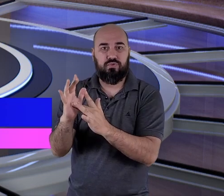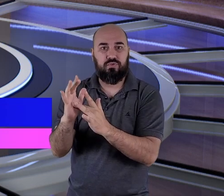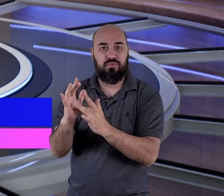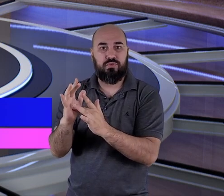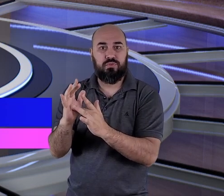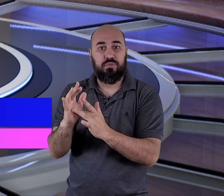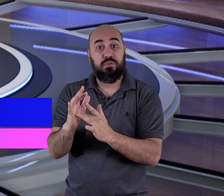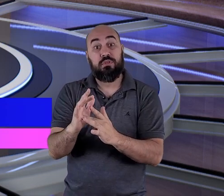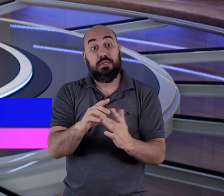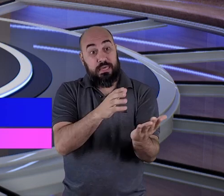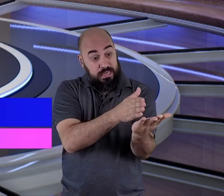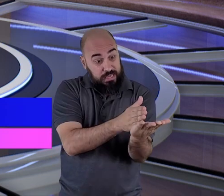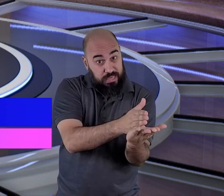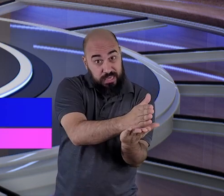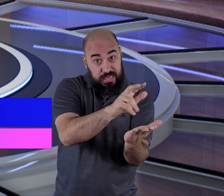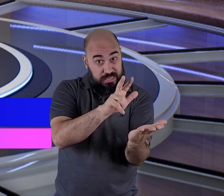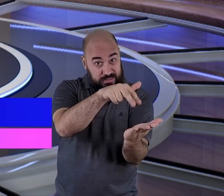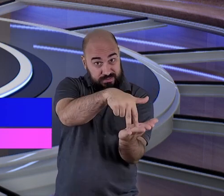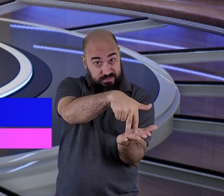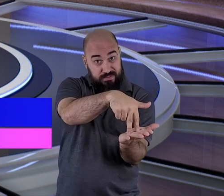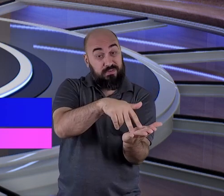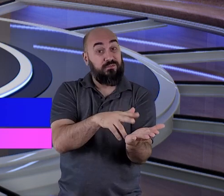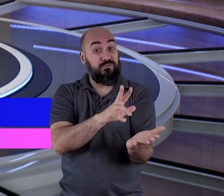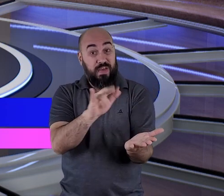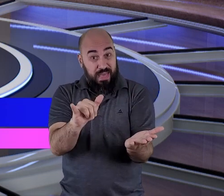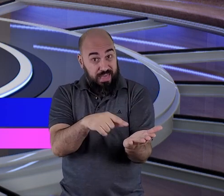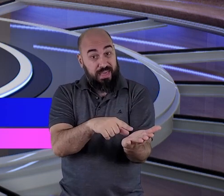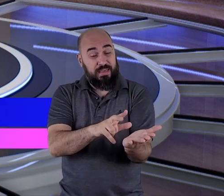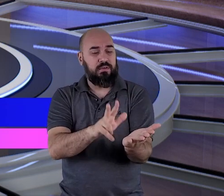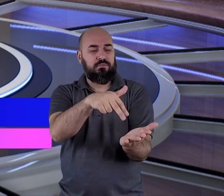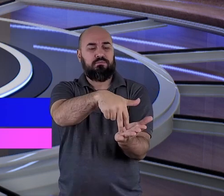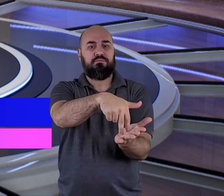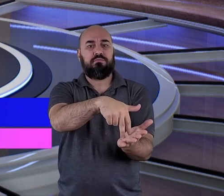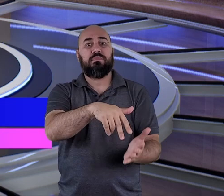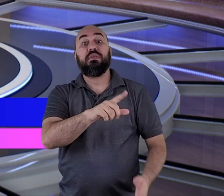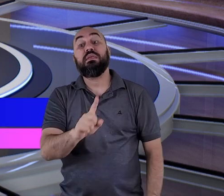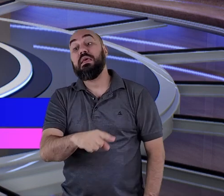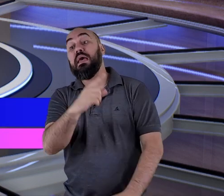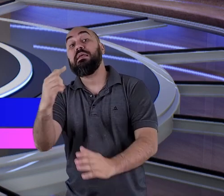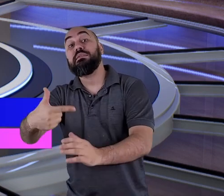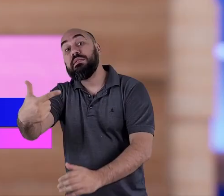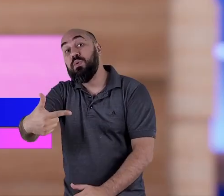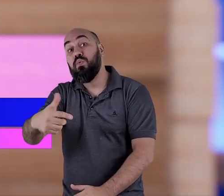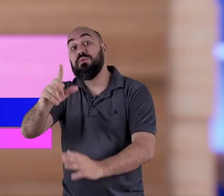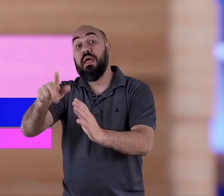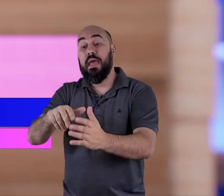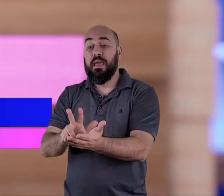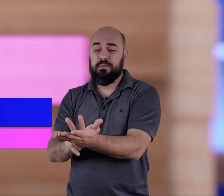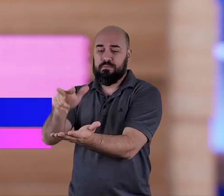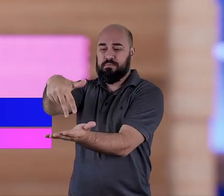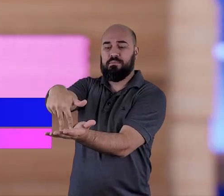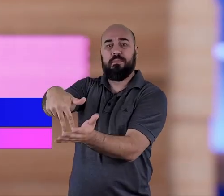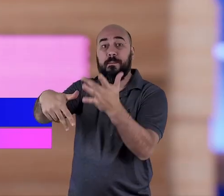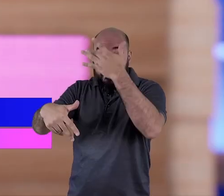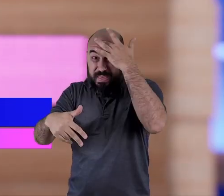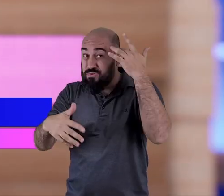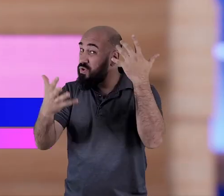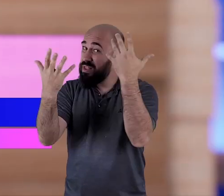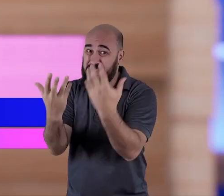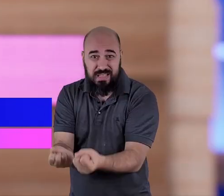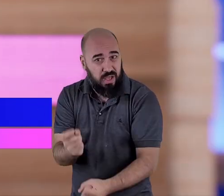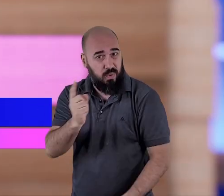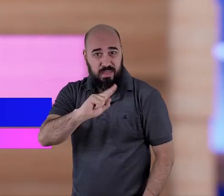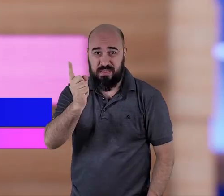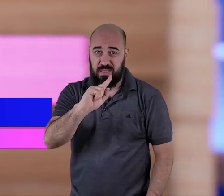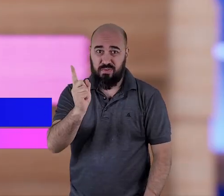condenação ou para a destruição dos ímpios. Jesus mencionou essas